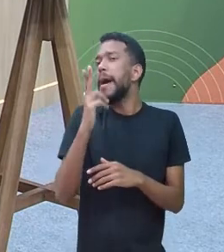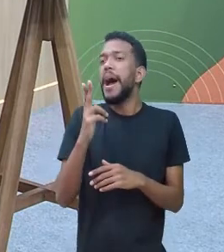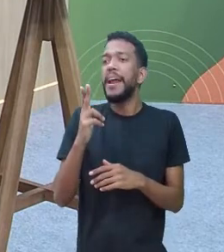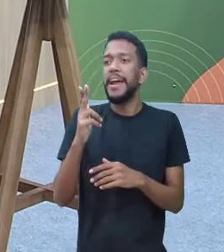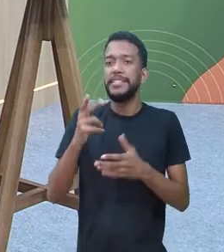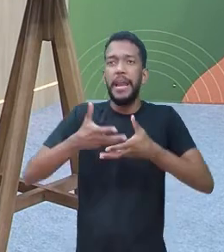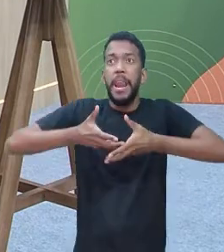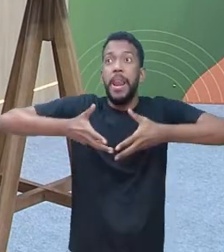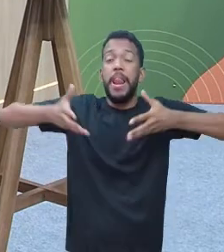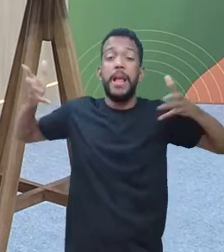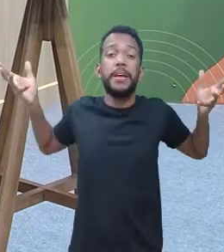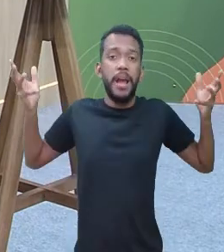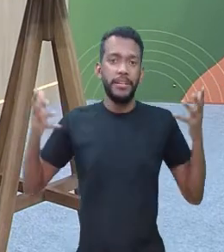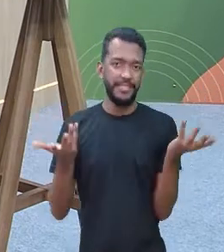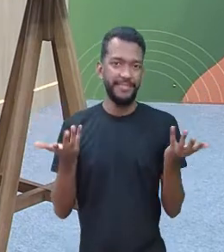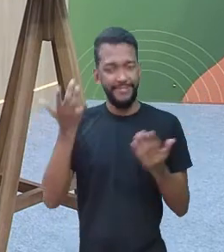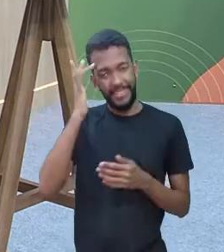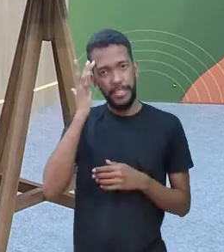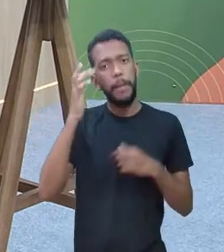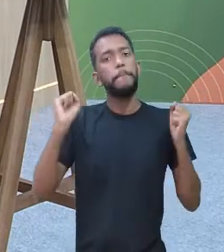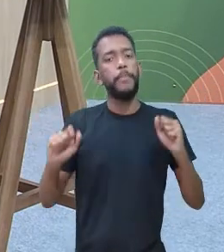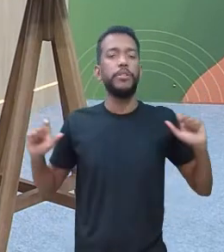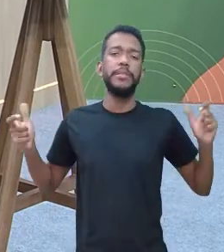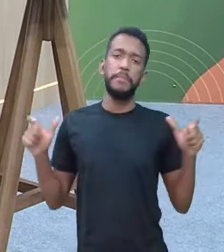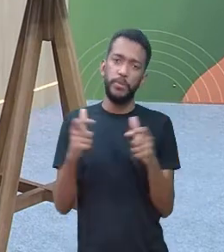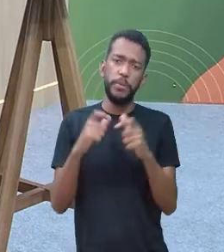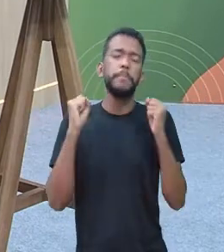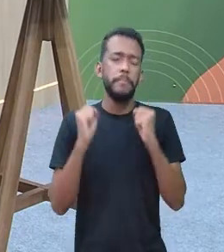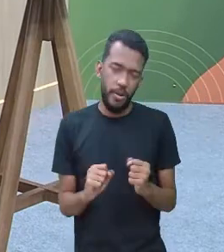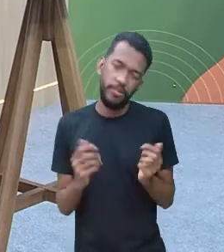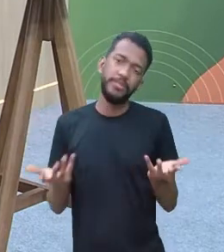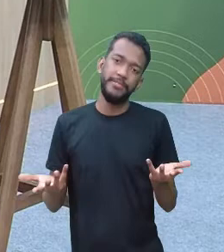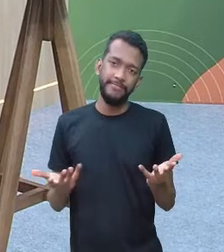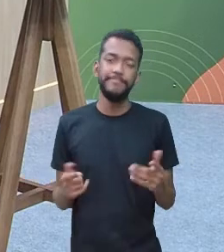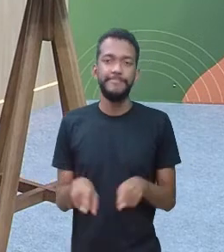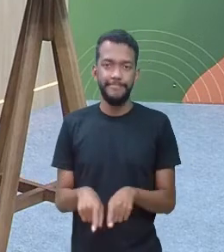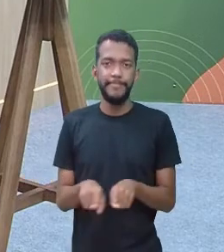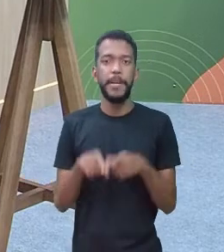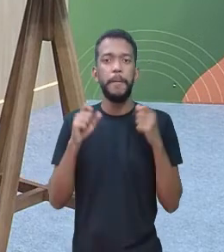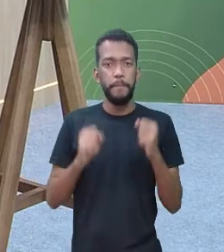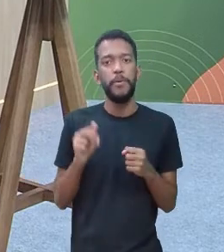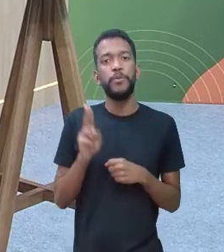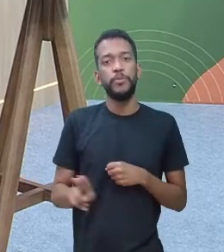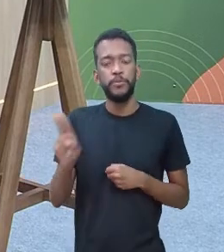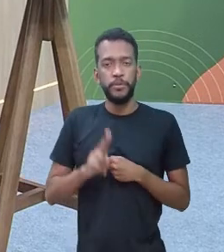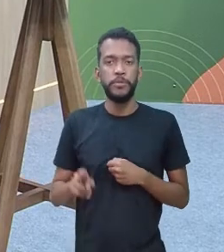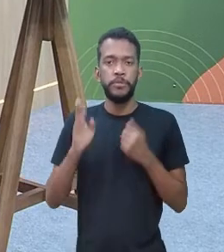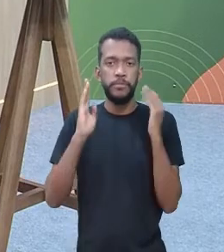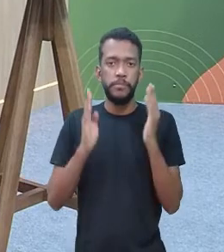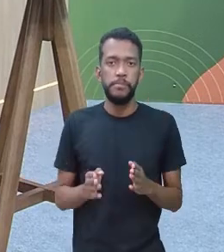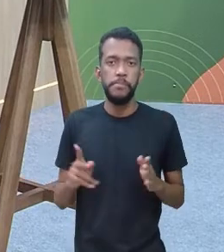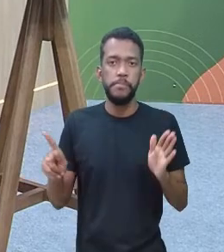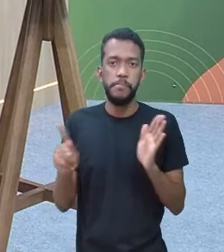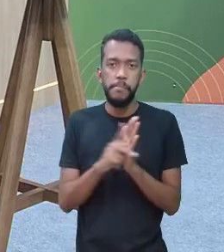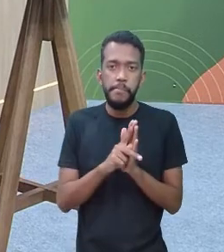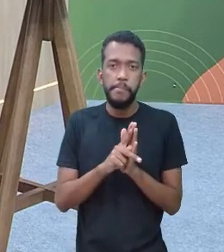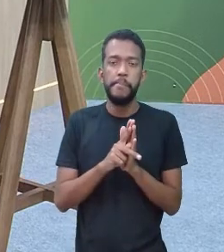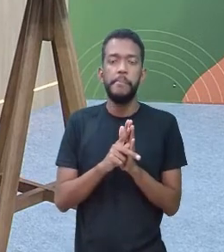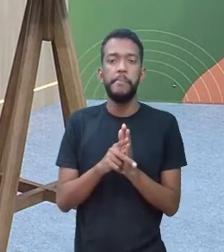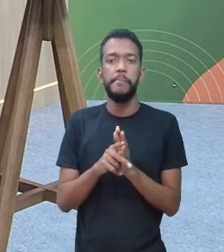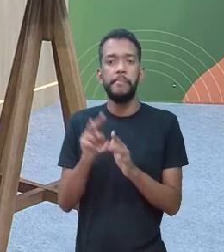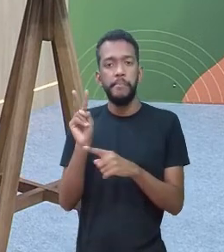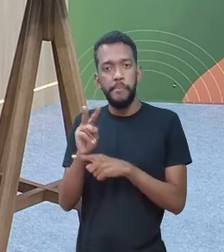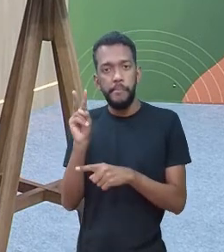grande escala? Será que isso não poderia diminuir? Será que não poderia utilizar de uma outra forma, preservando ou